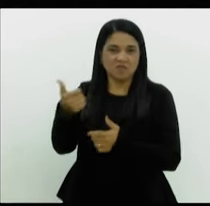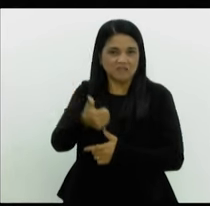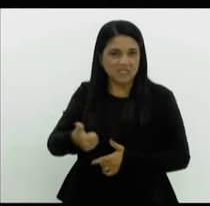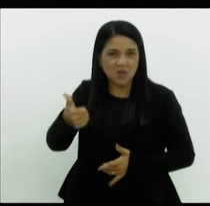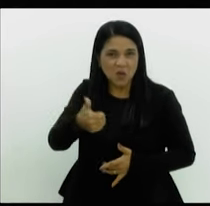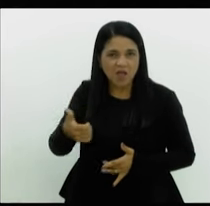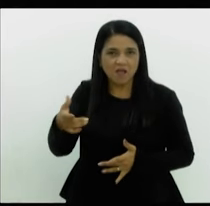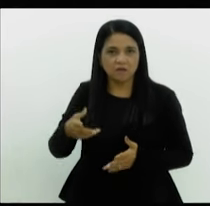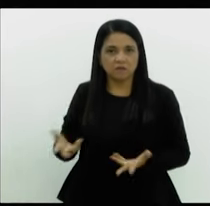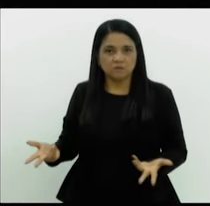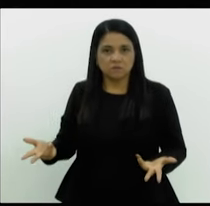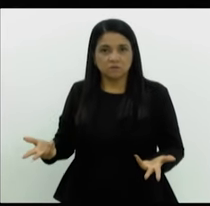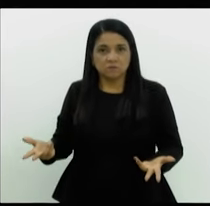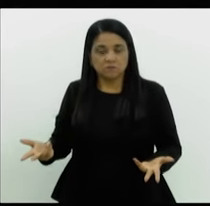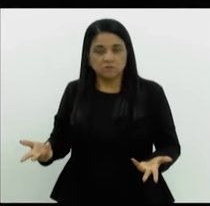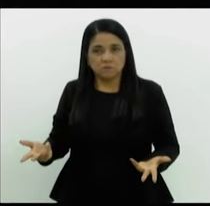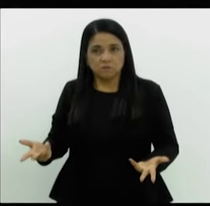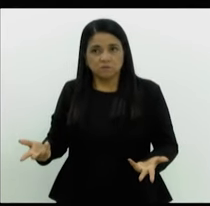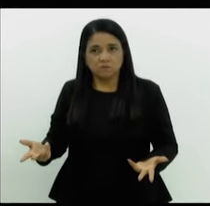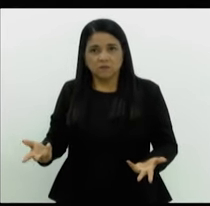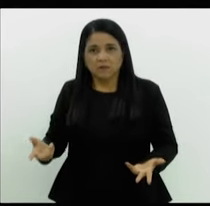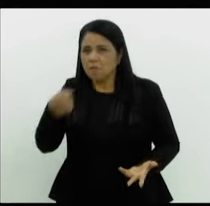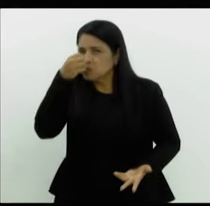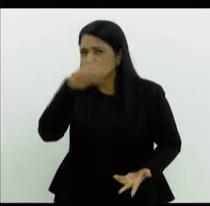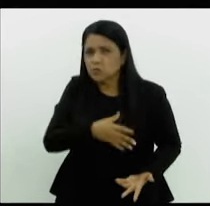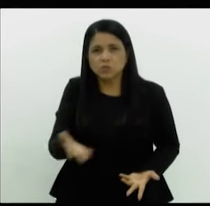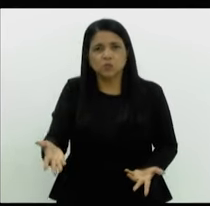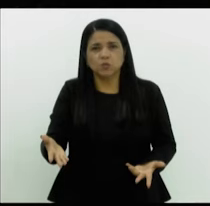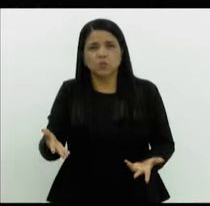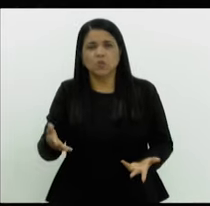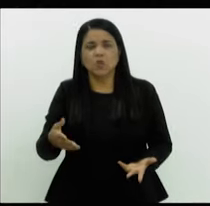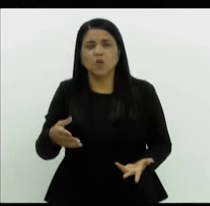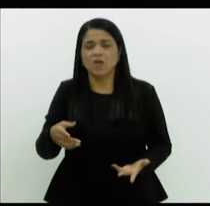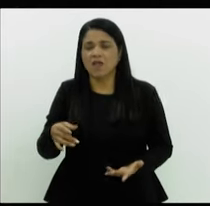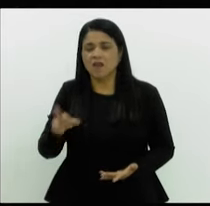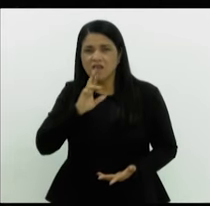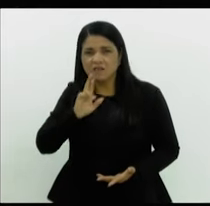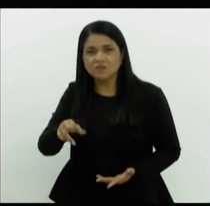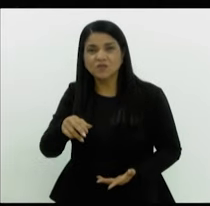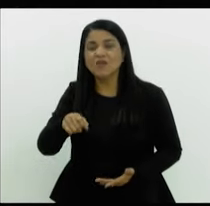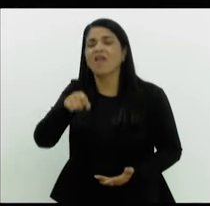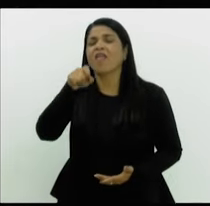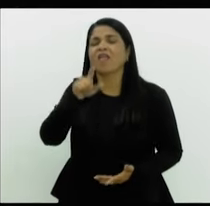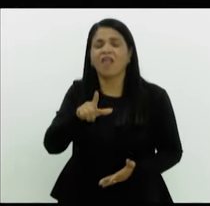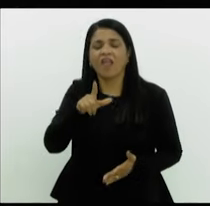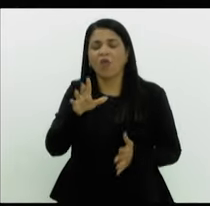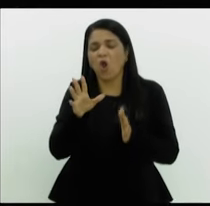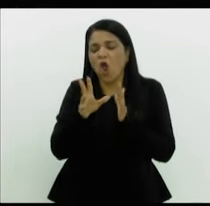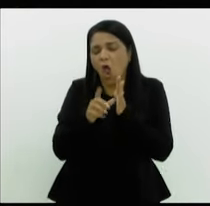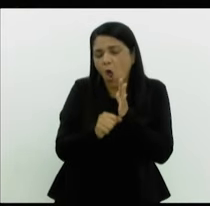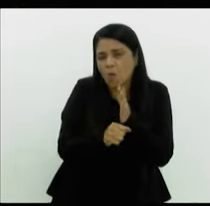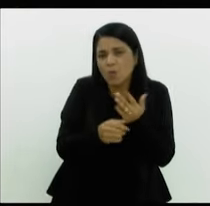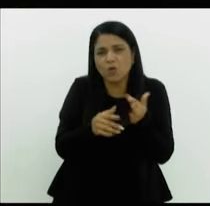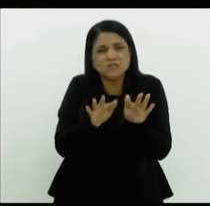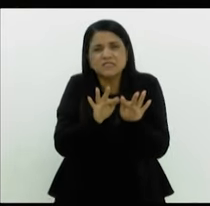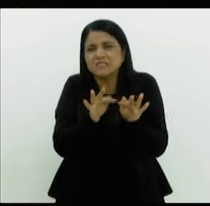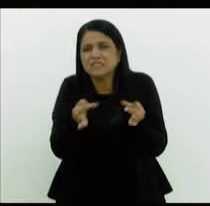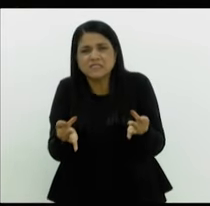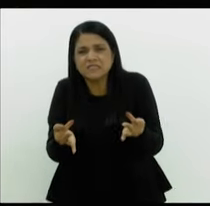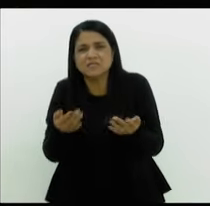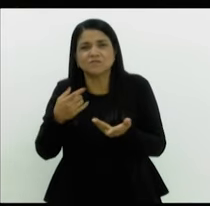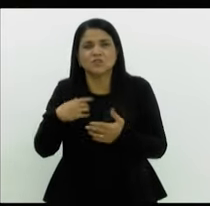linha. Veja que ele diz, quem cometeu pequeno delito, um furto,